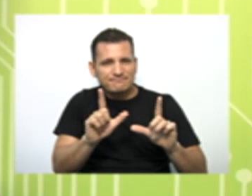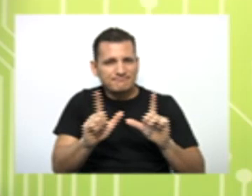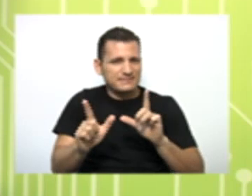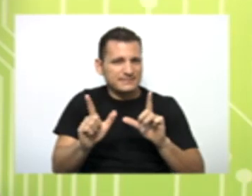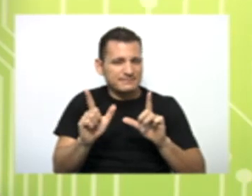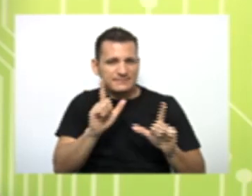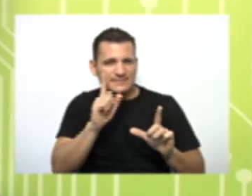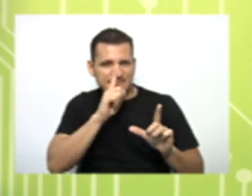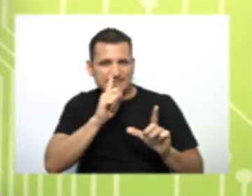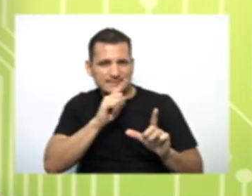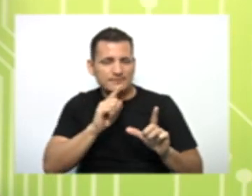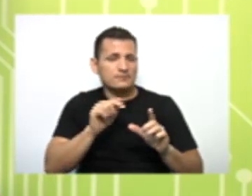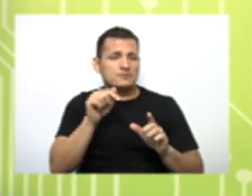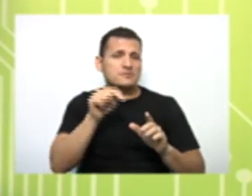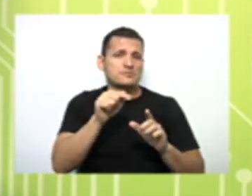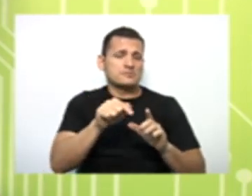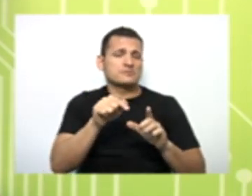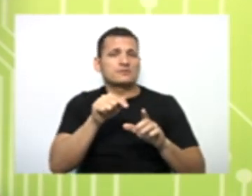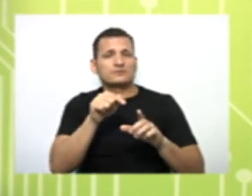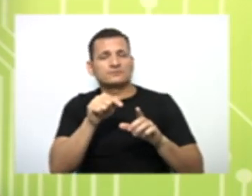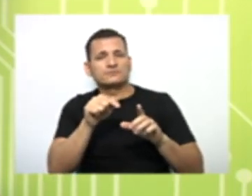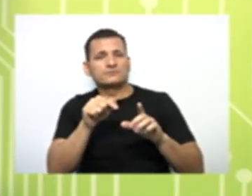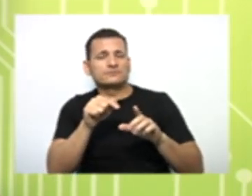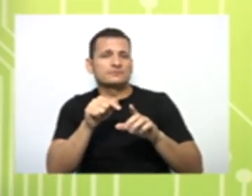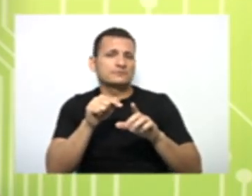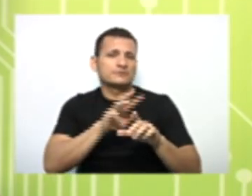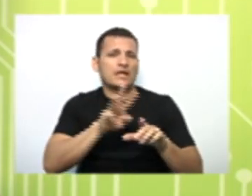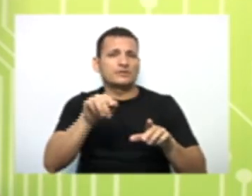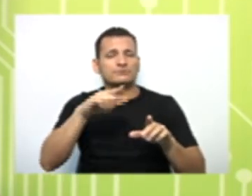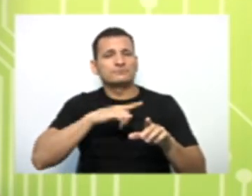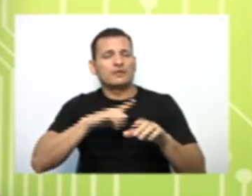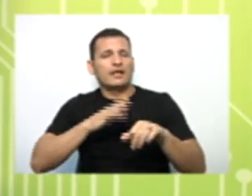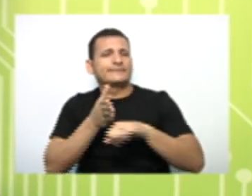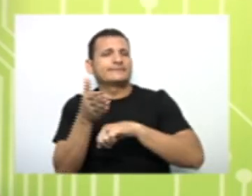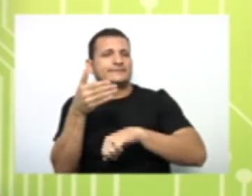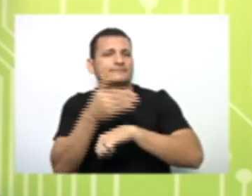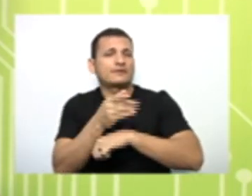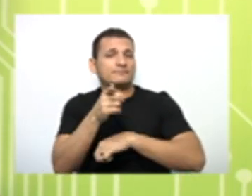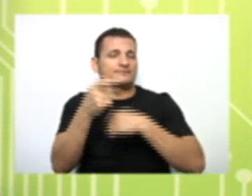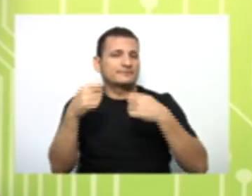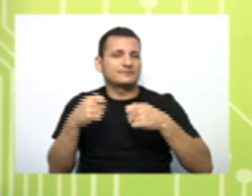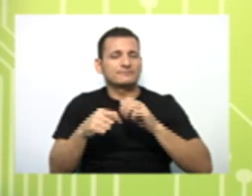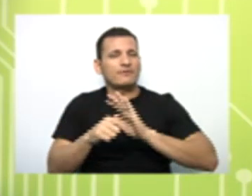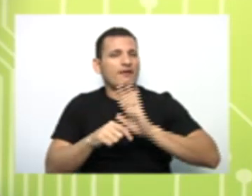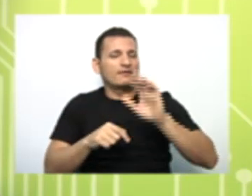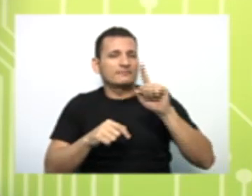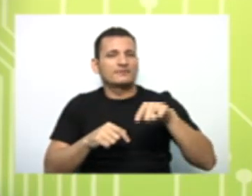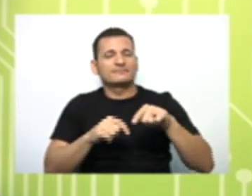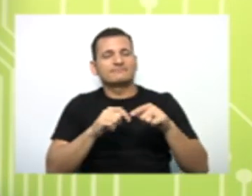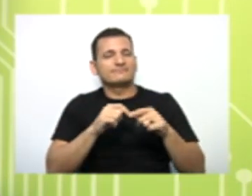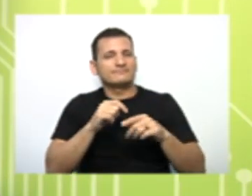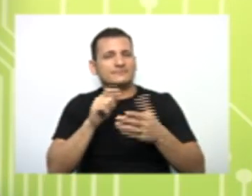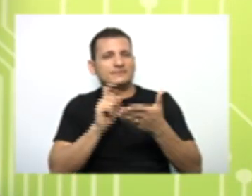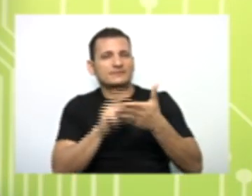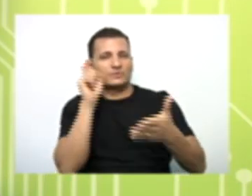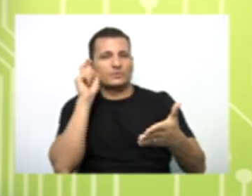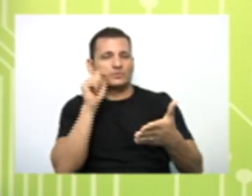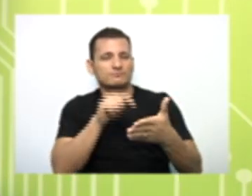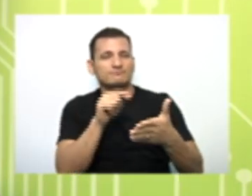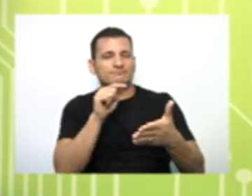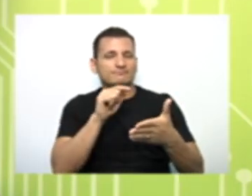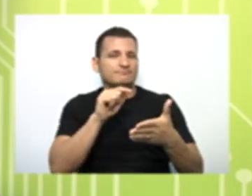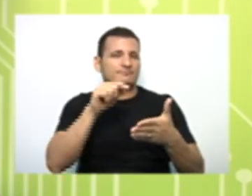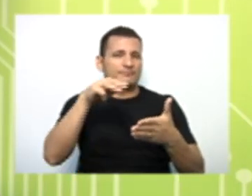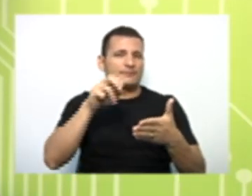site tem a acessibilidade que você precisa. Então, é ininterrupto. Clicou no botão,